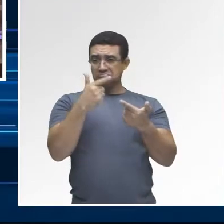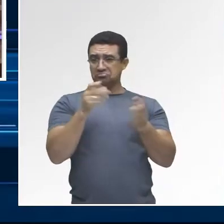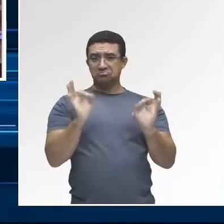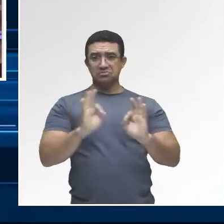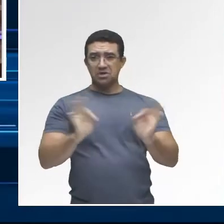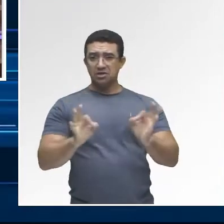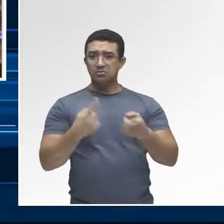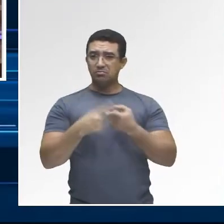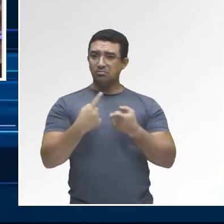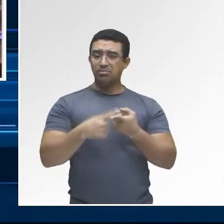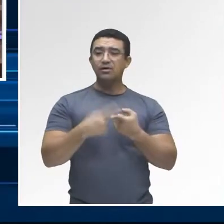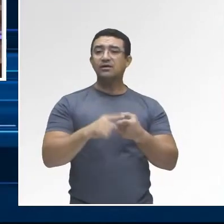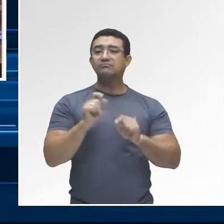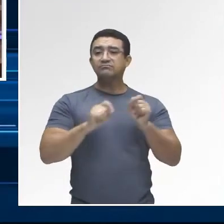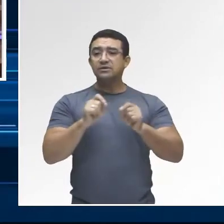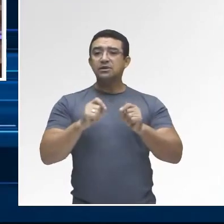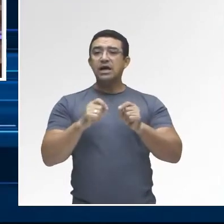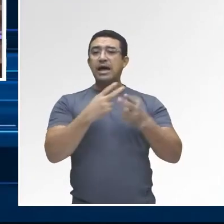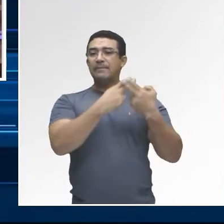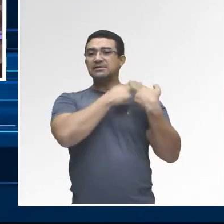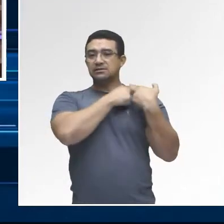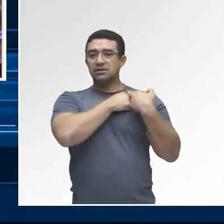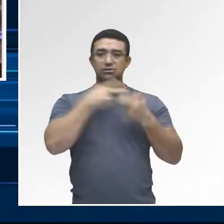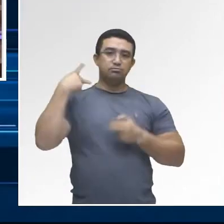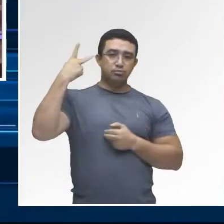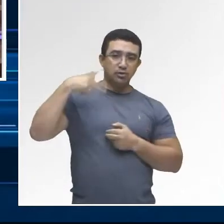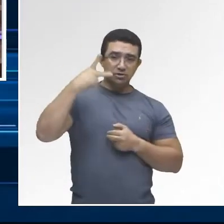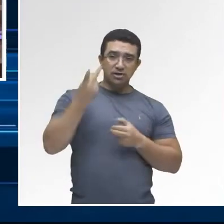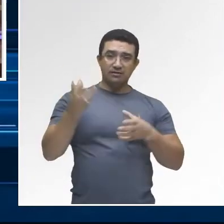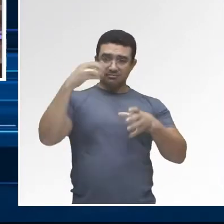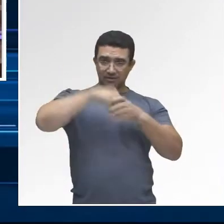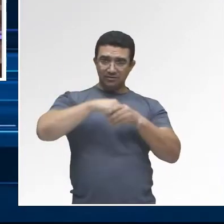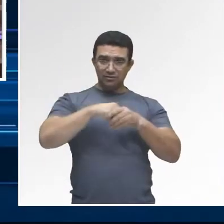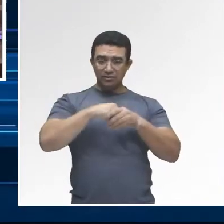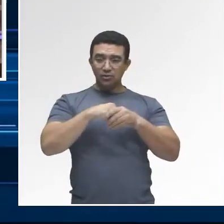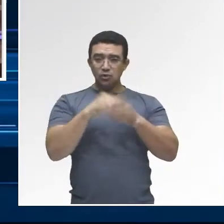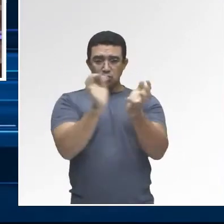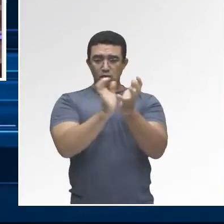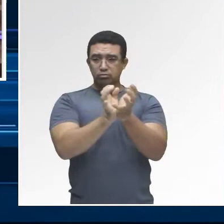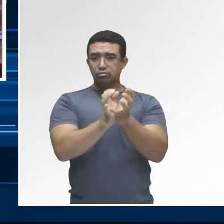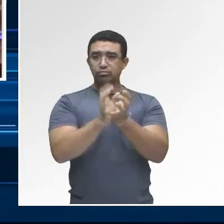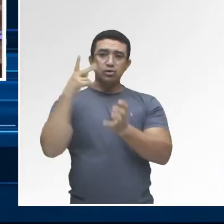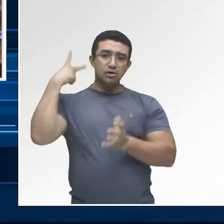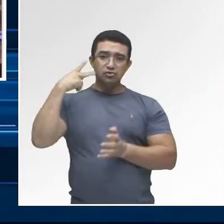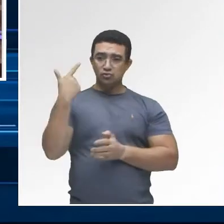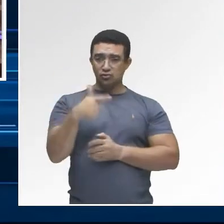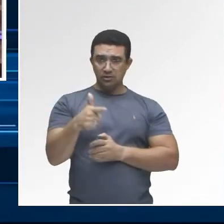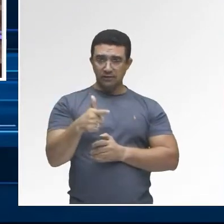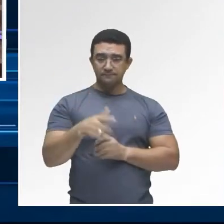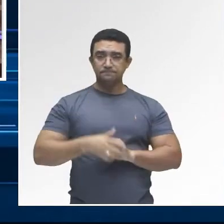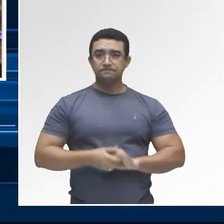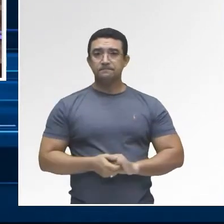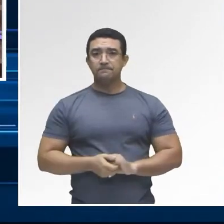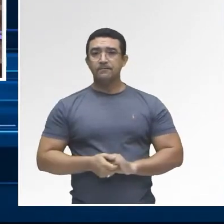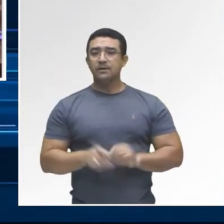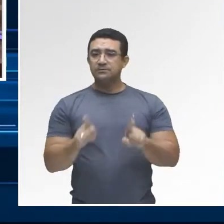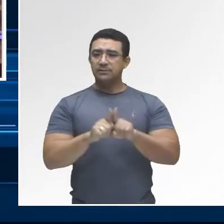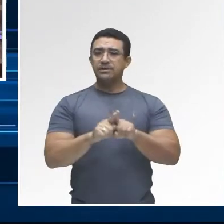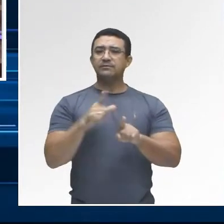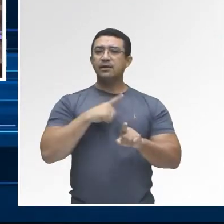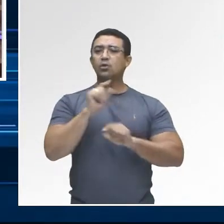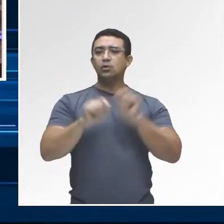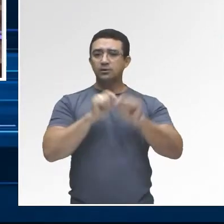dos patrícios, tá? Lembrando que os patrícios são os abastados, os grandes donos de terra. E aí a gente vai ter também a questão